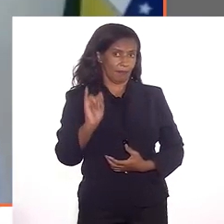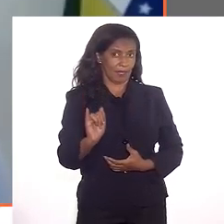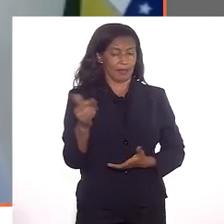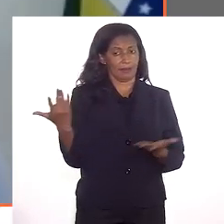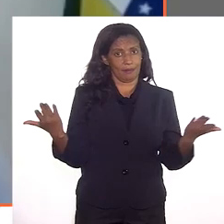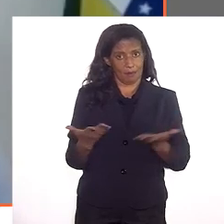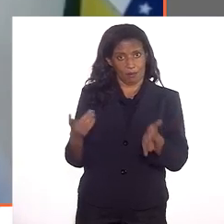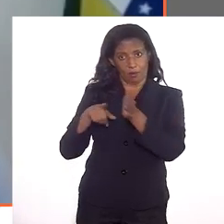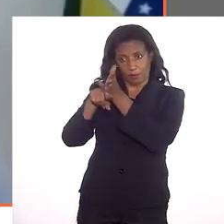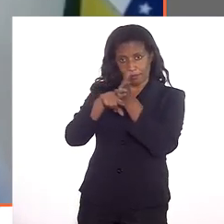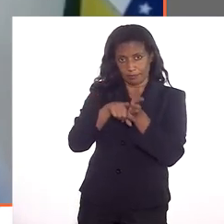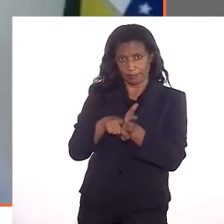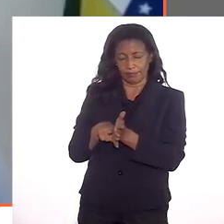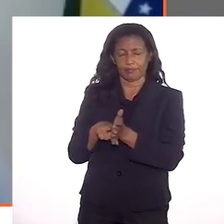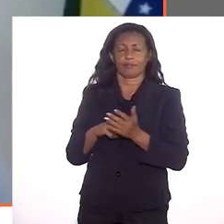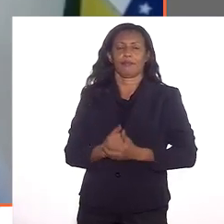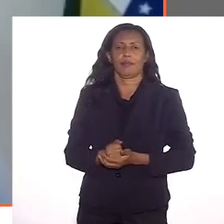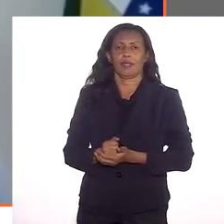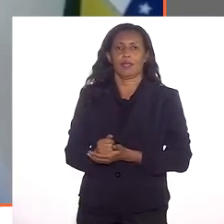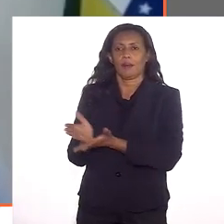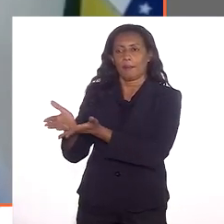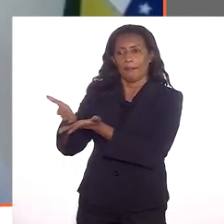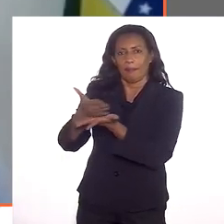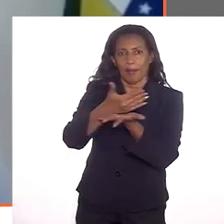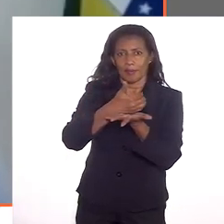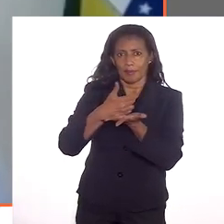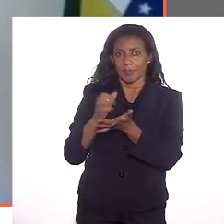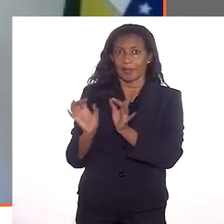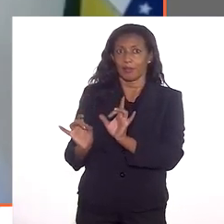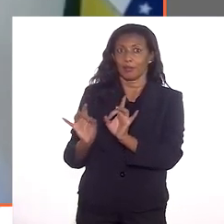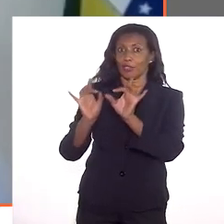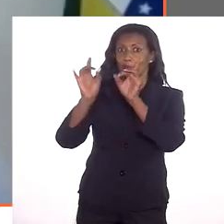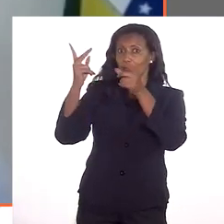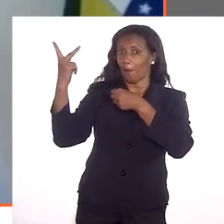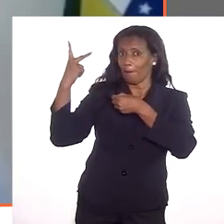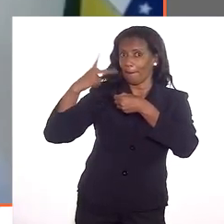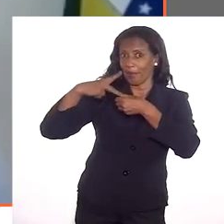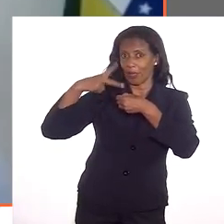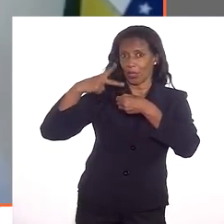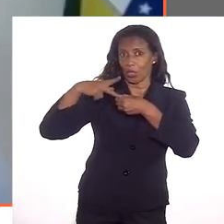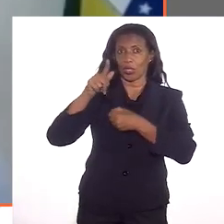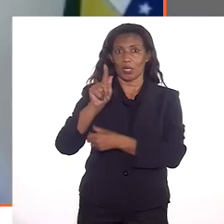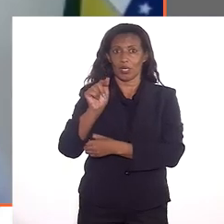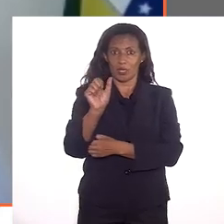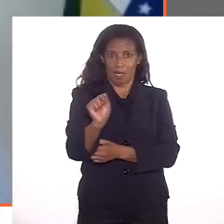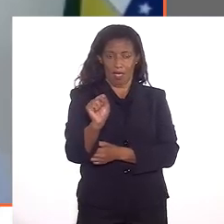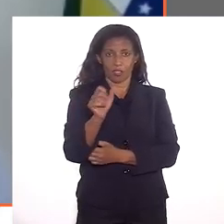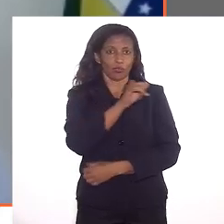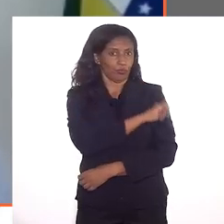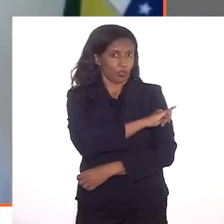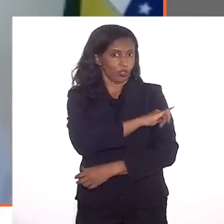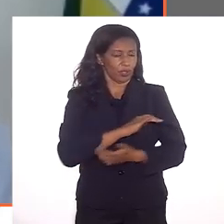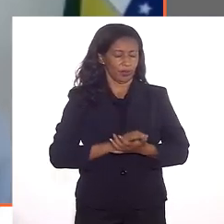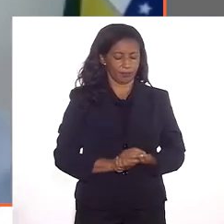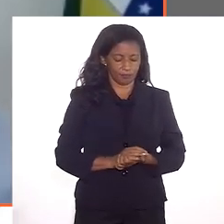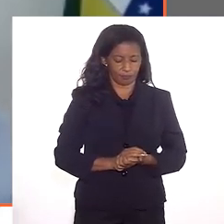investigando a arrecadação de participações especiais do petróleo e do gás do Rio de